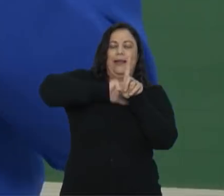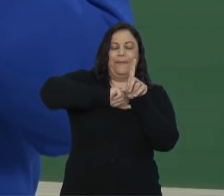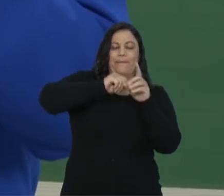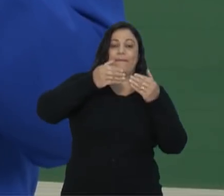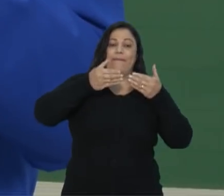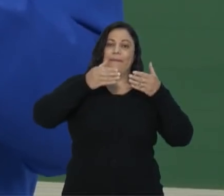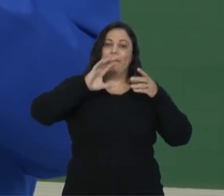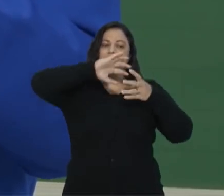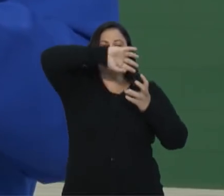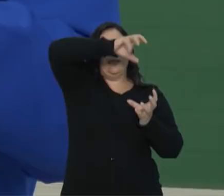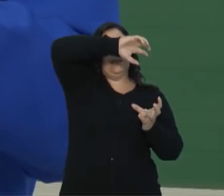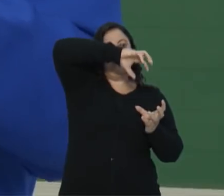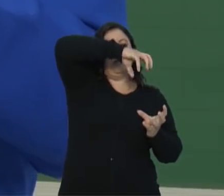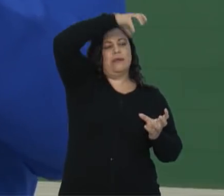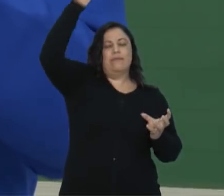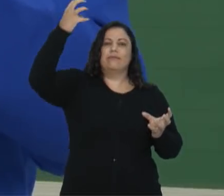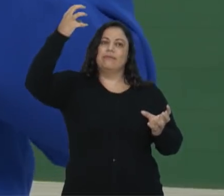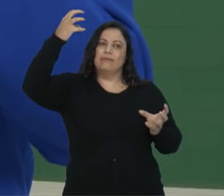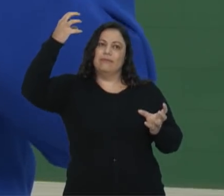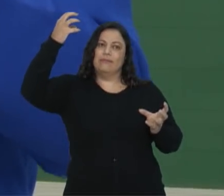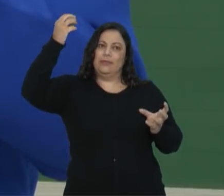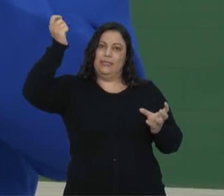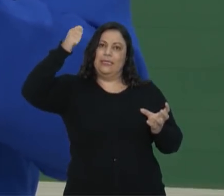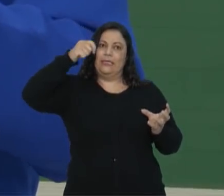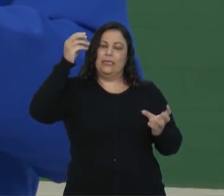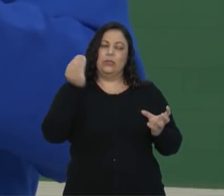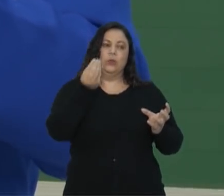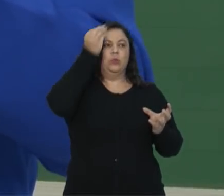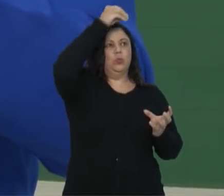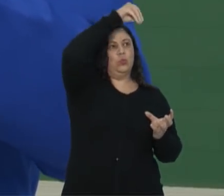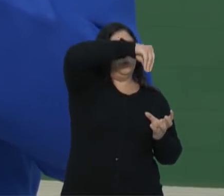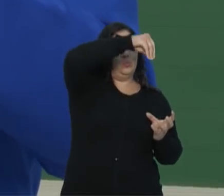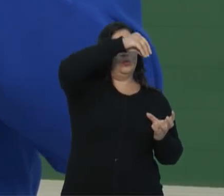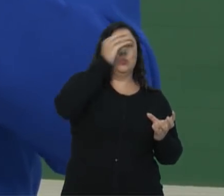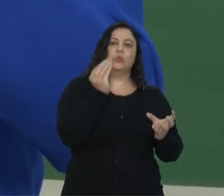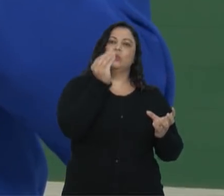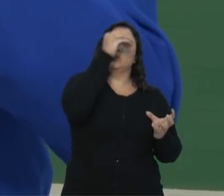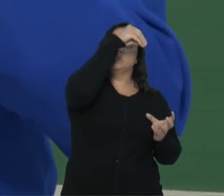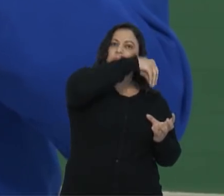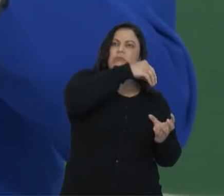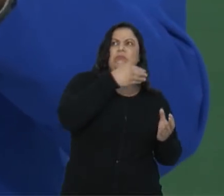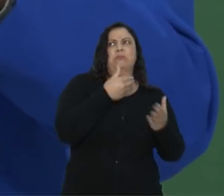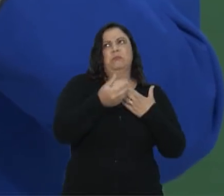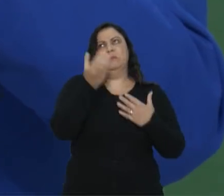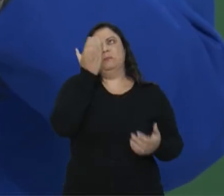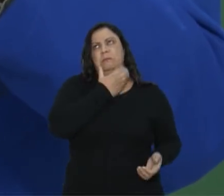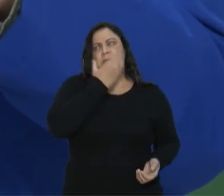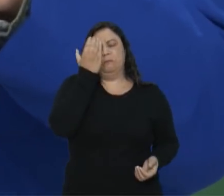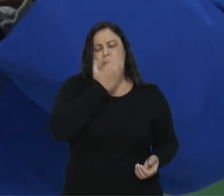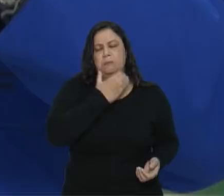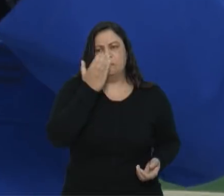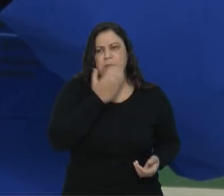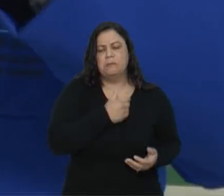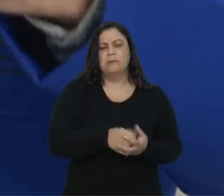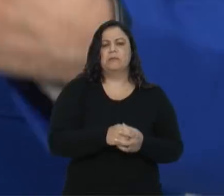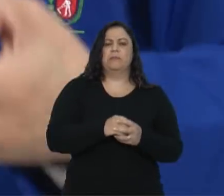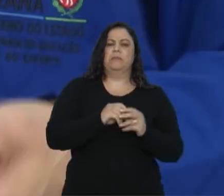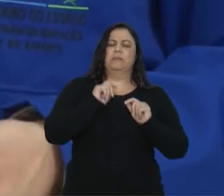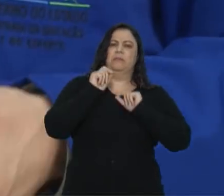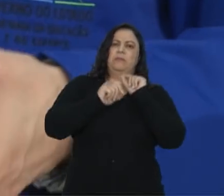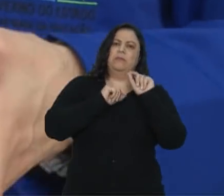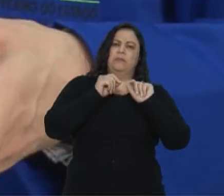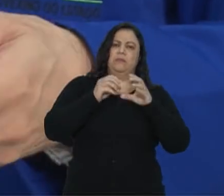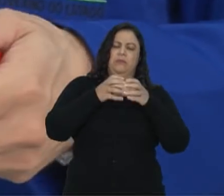normal, coloco a casca dentro. Pode ser casca de maçã, pode ser o miolo da